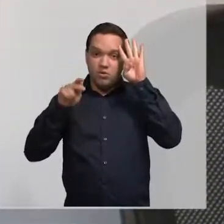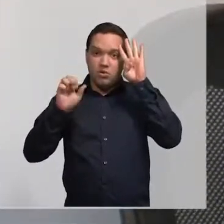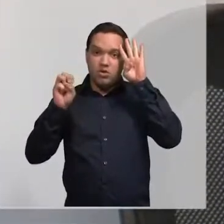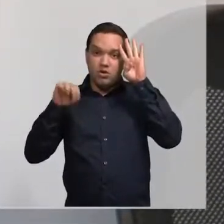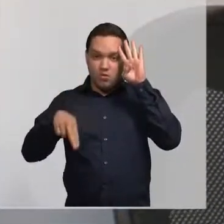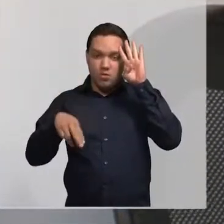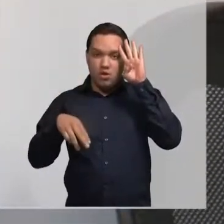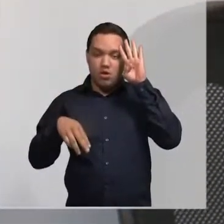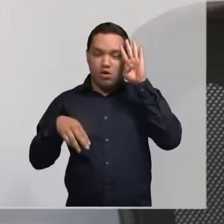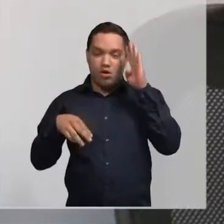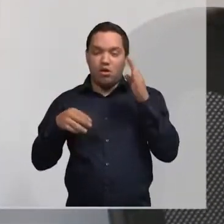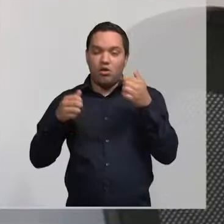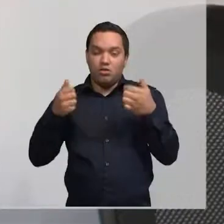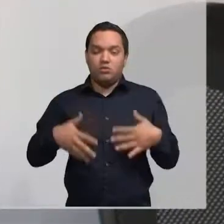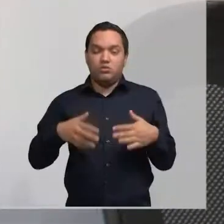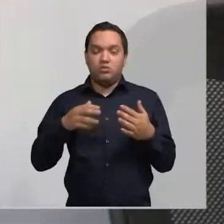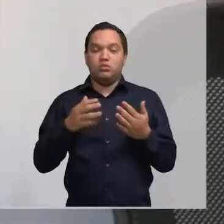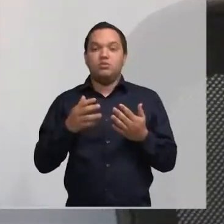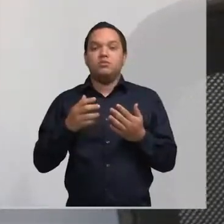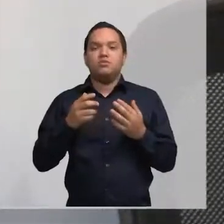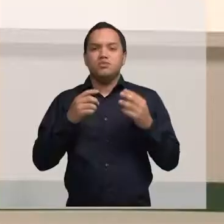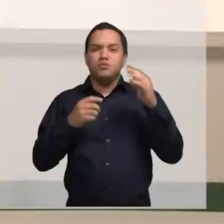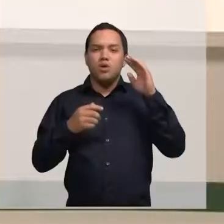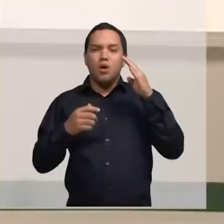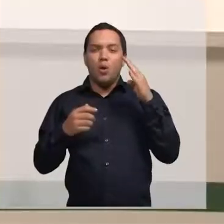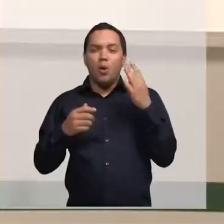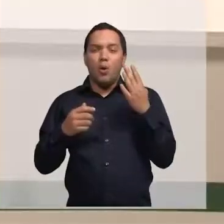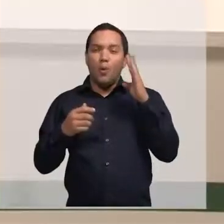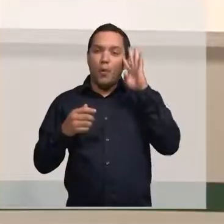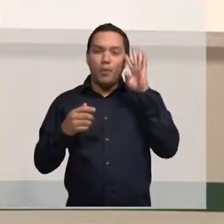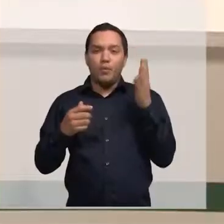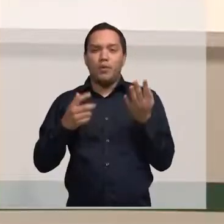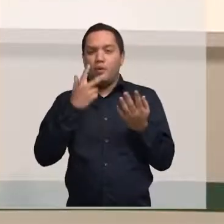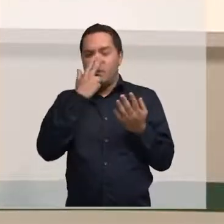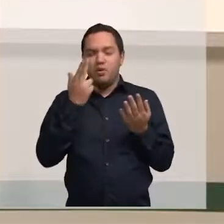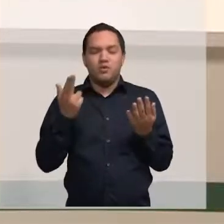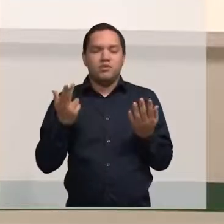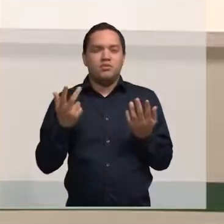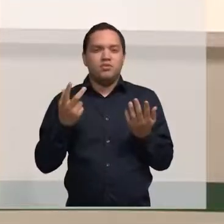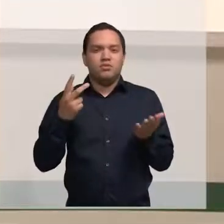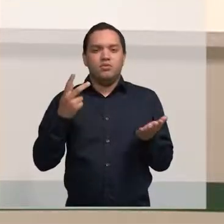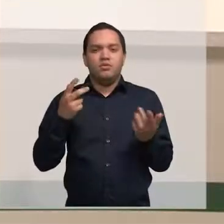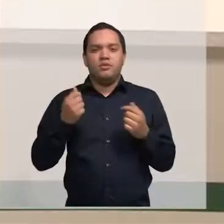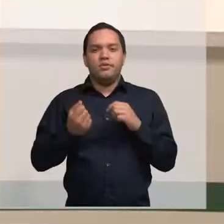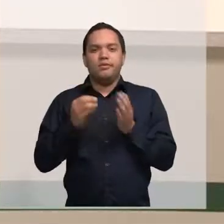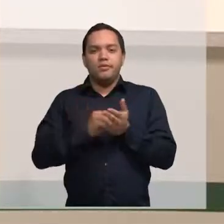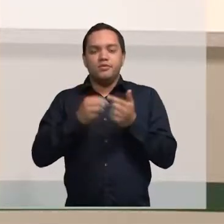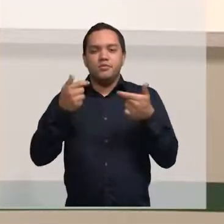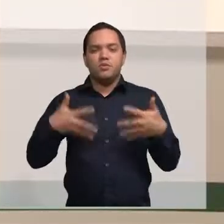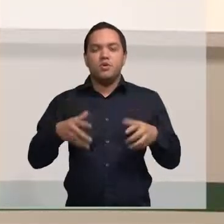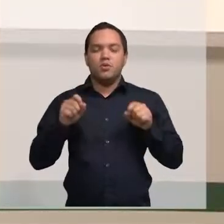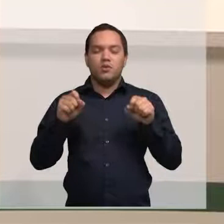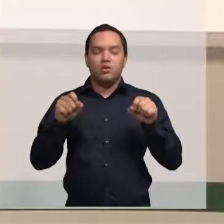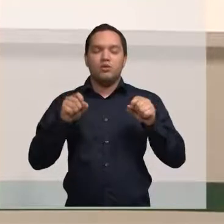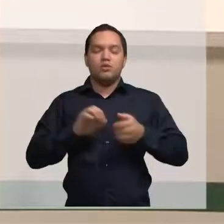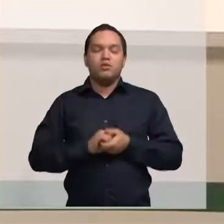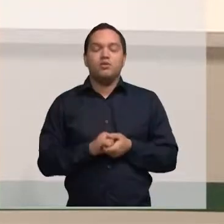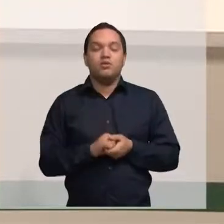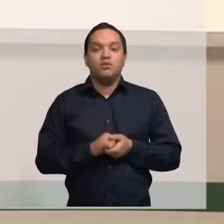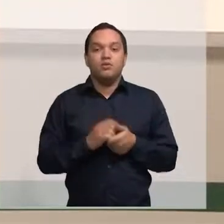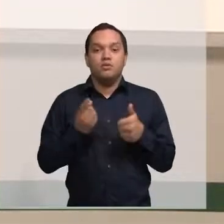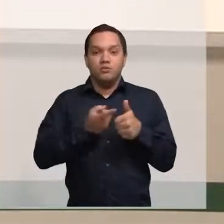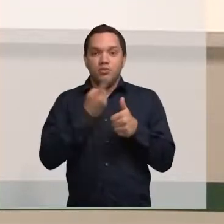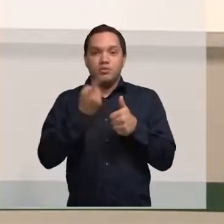última quarta-feira. Mas a entrevista do Geraldo Alckmin mostrou que o tom lá é o mesmo. Deixa eu te falar uma coisa, Luiz. Primeiro,